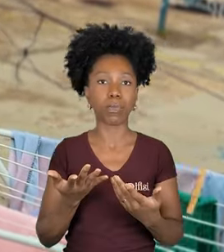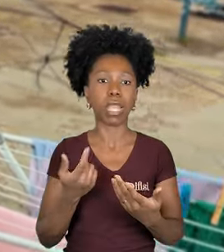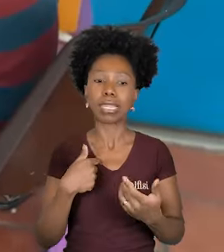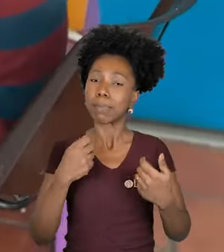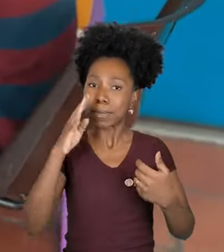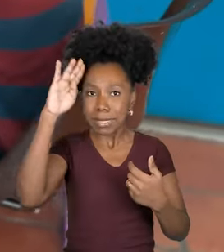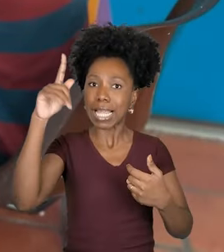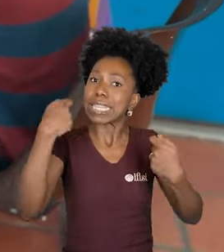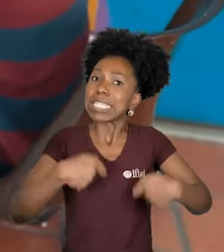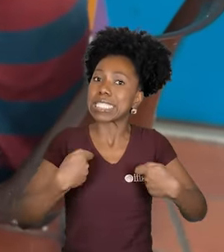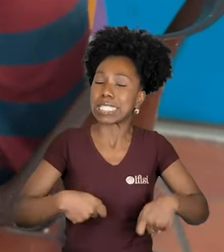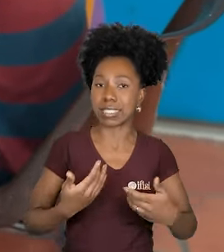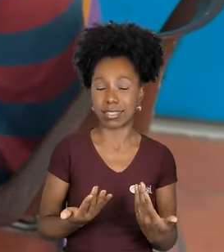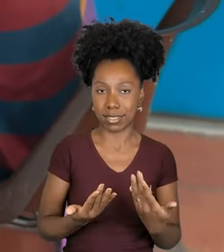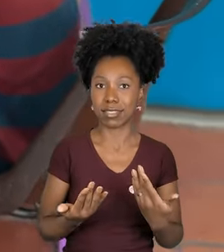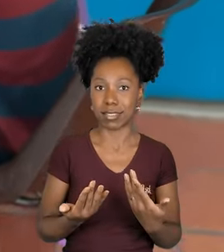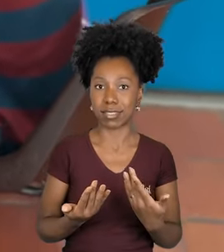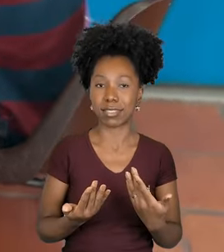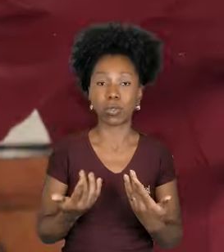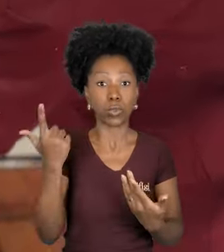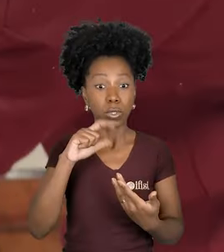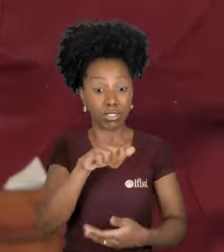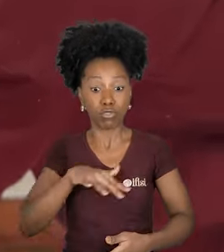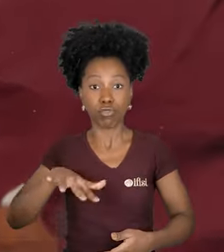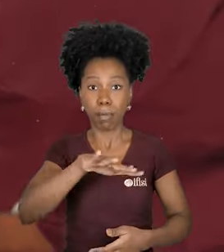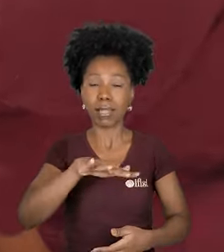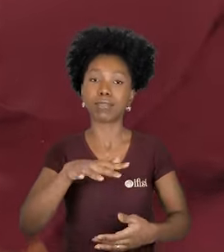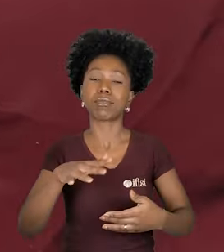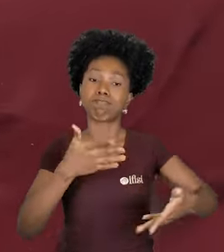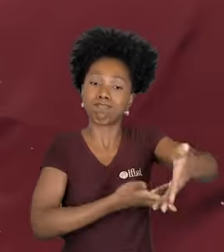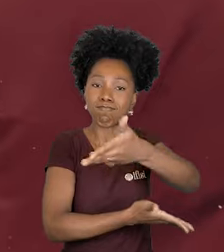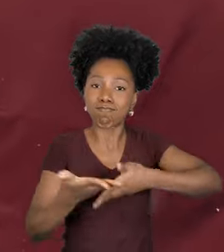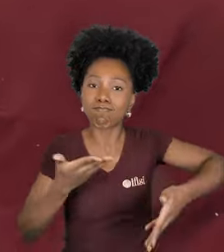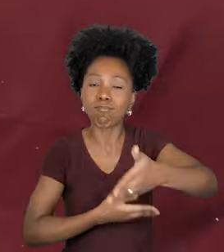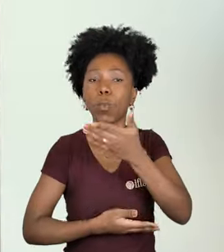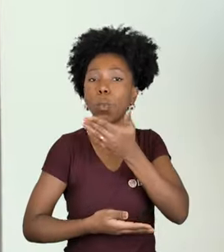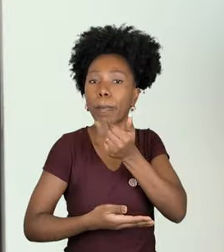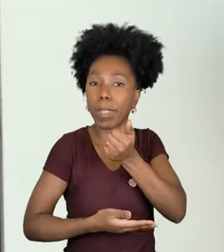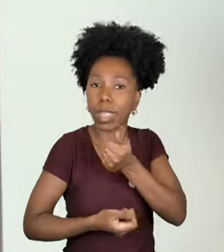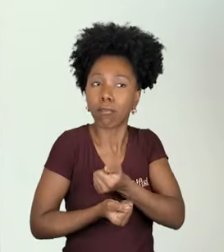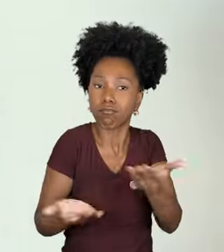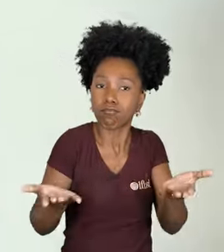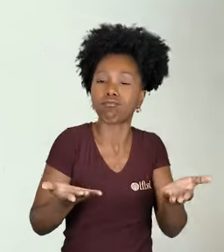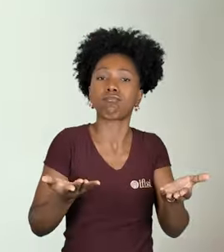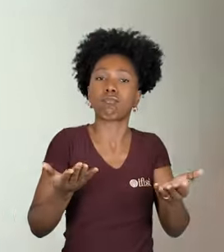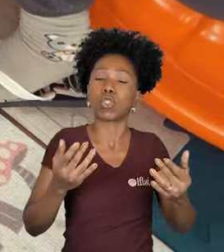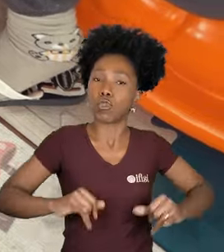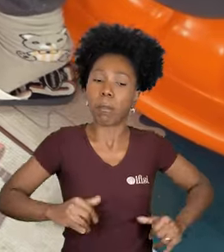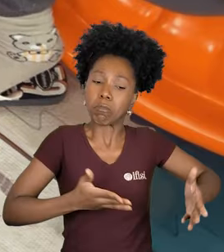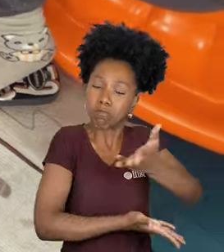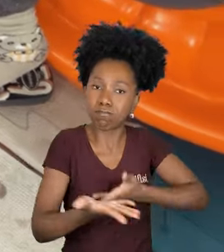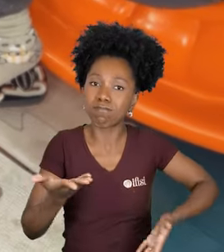nesse momento. E que quando a gente partilha espaços, recursos, comidas,